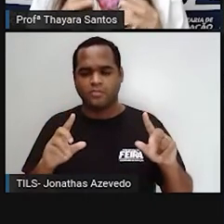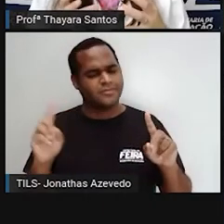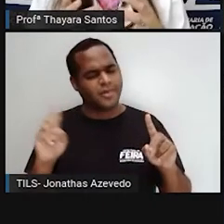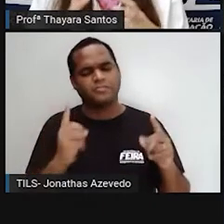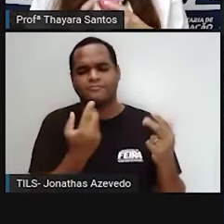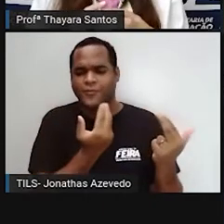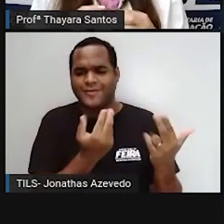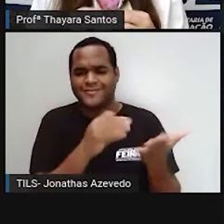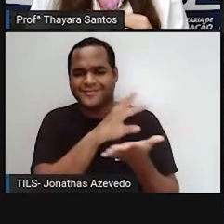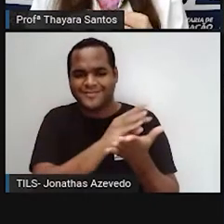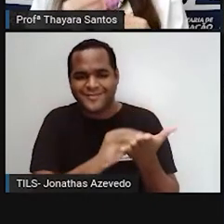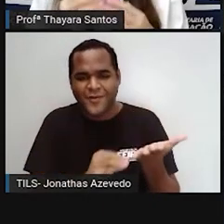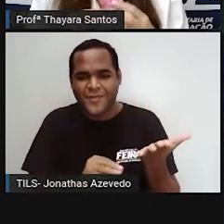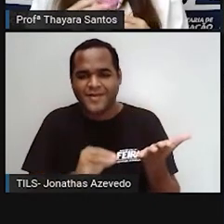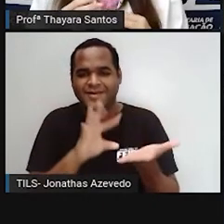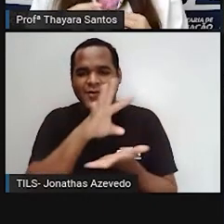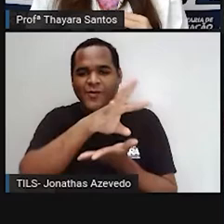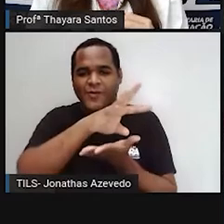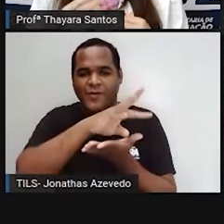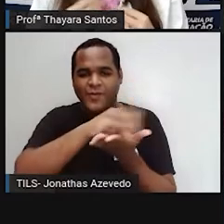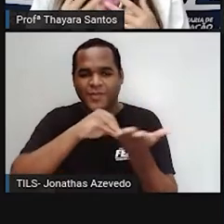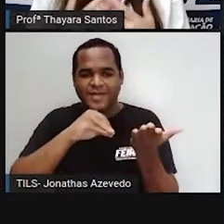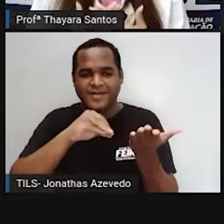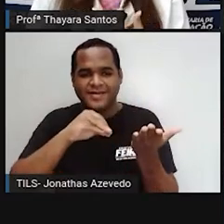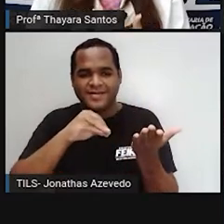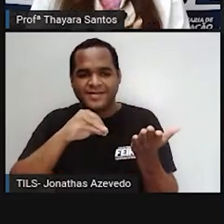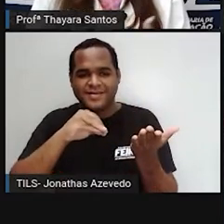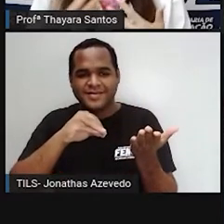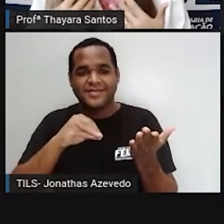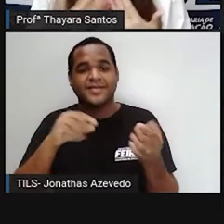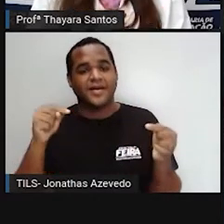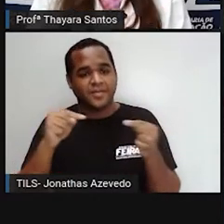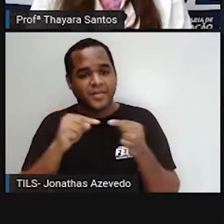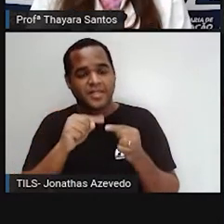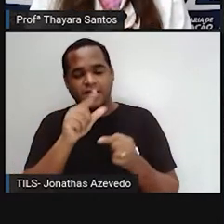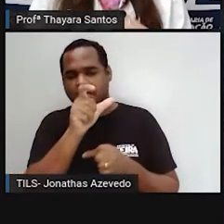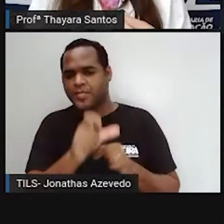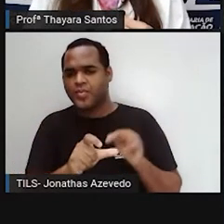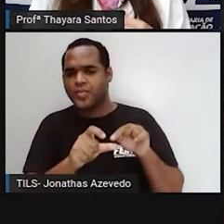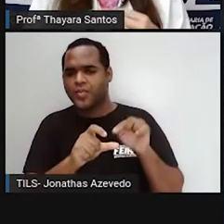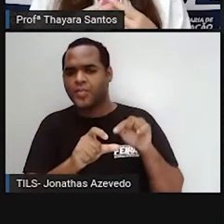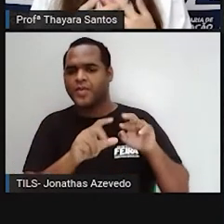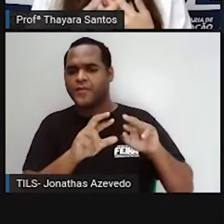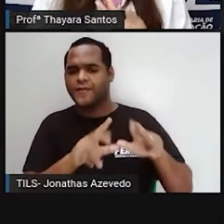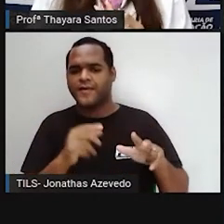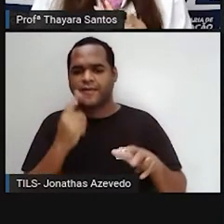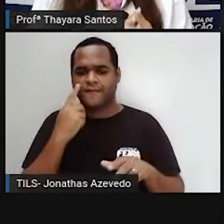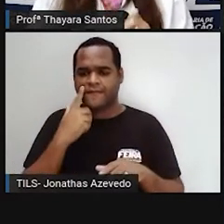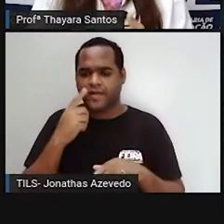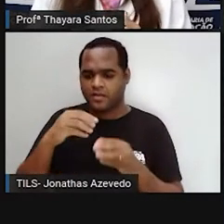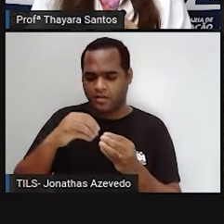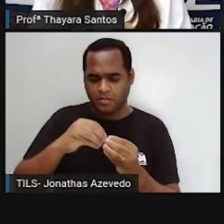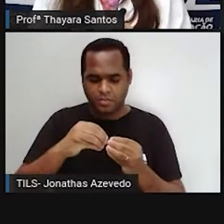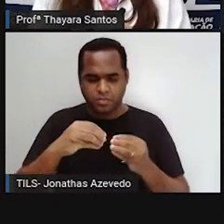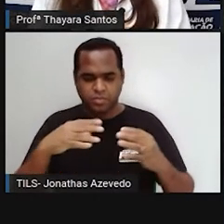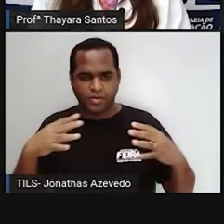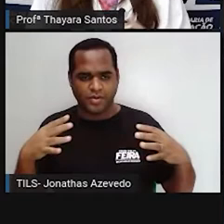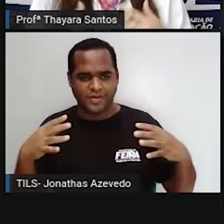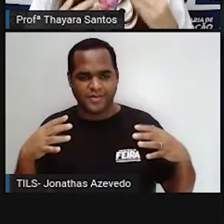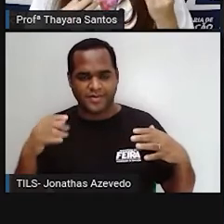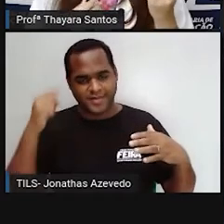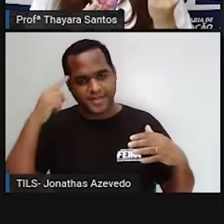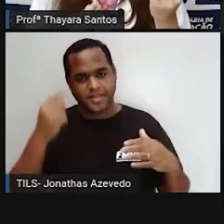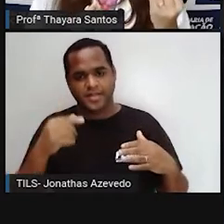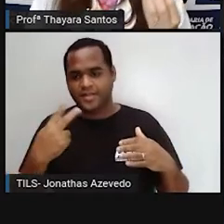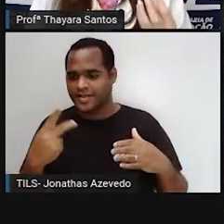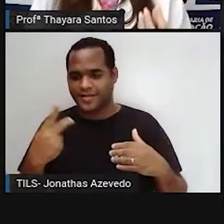outro. É como se ele automaticamente, intuitivamente, ele desprendesse uma parte ali do corpo dele,